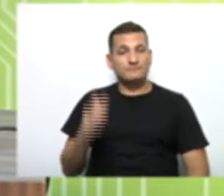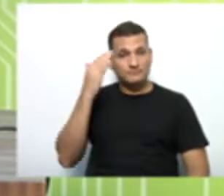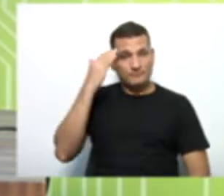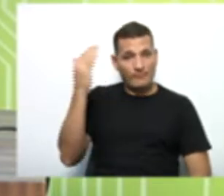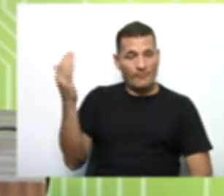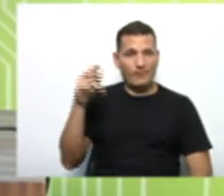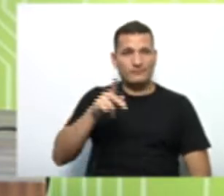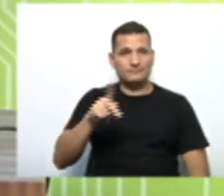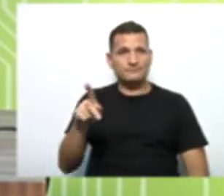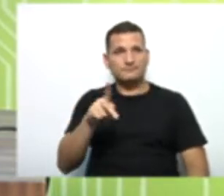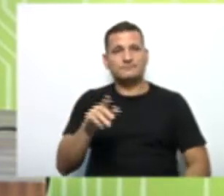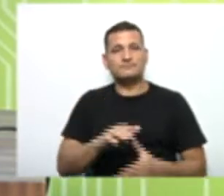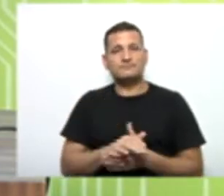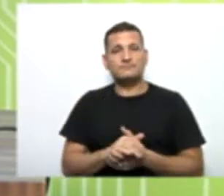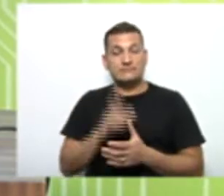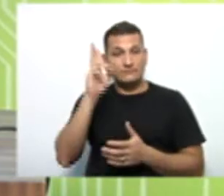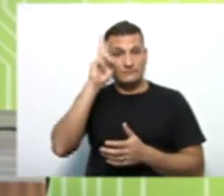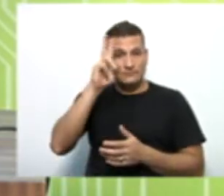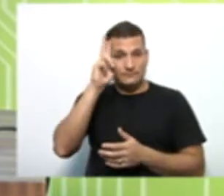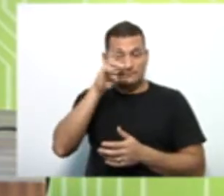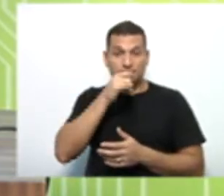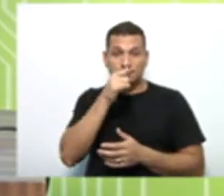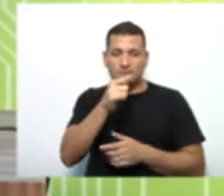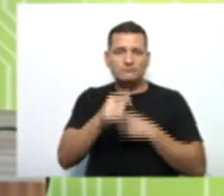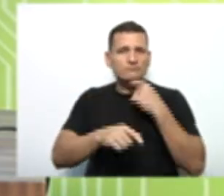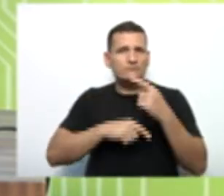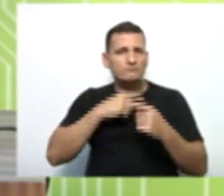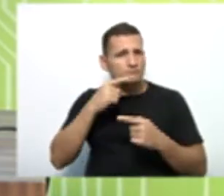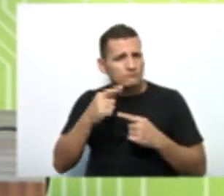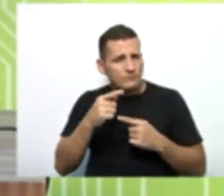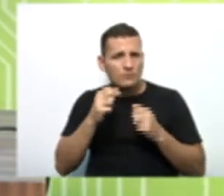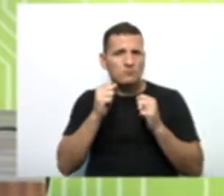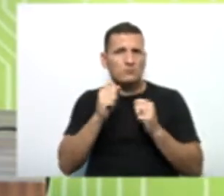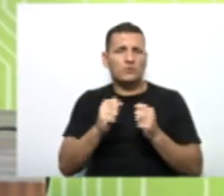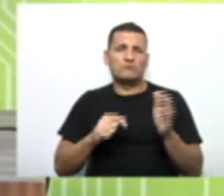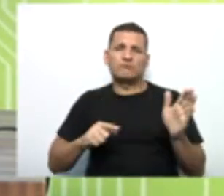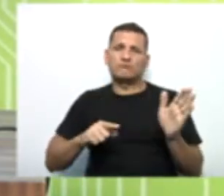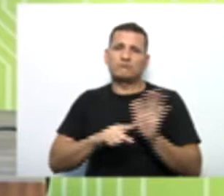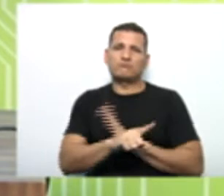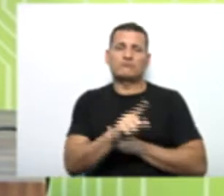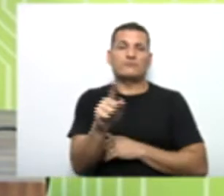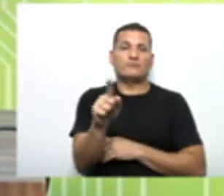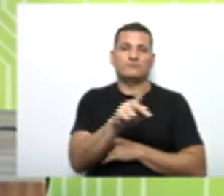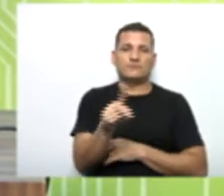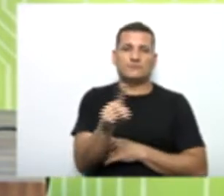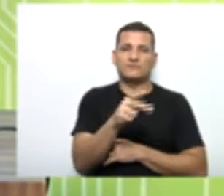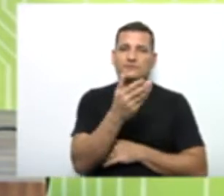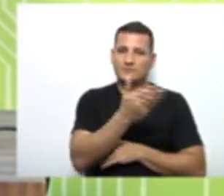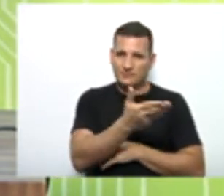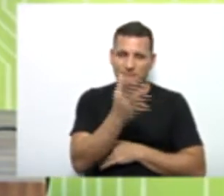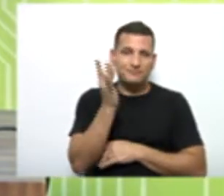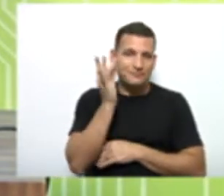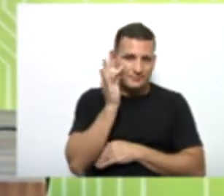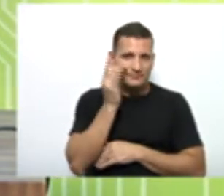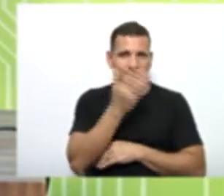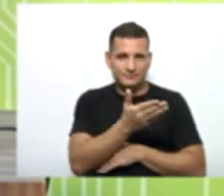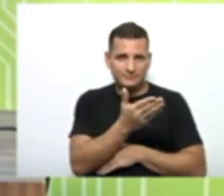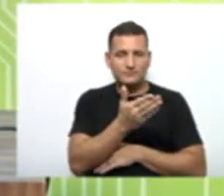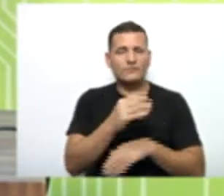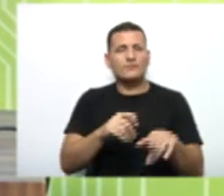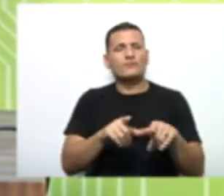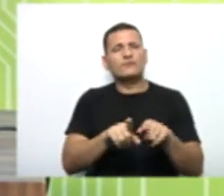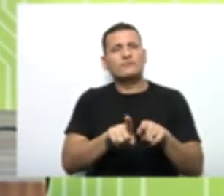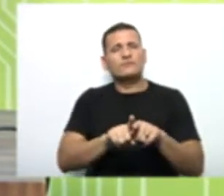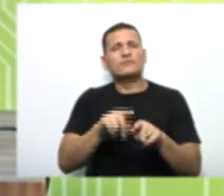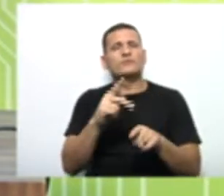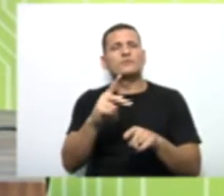Então, lembrando que se tiver alguma dúvida, fale com seu professor presencial, para quem está te acompanhando, e pode mandar sua pergunta